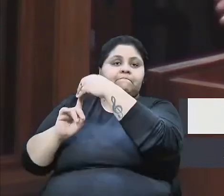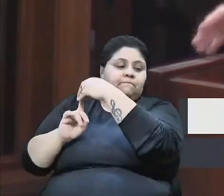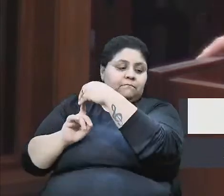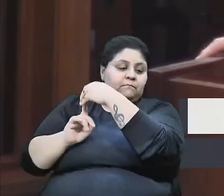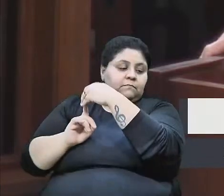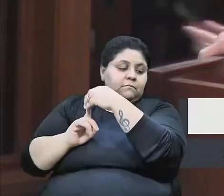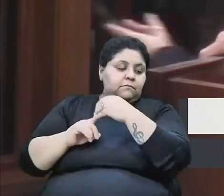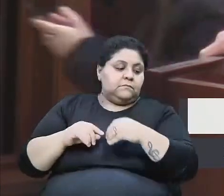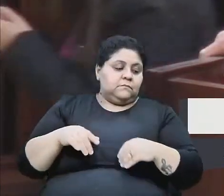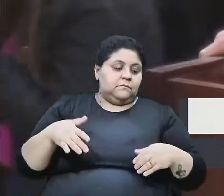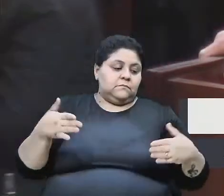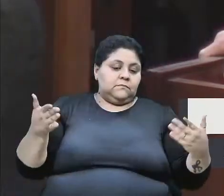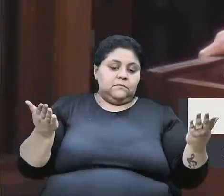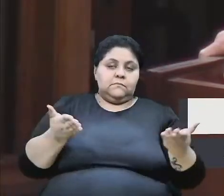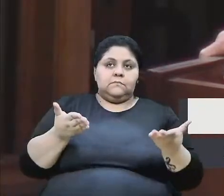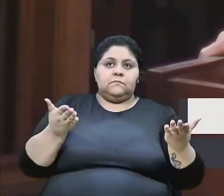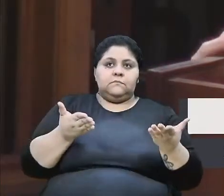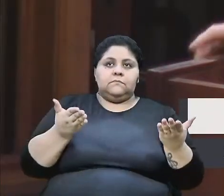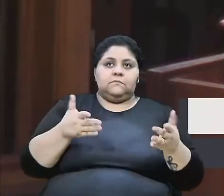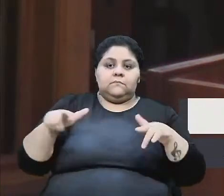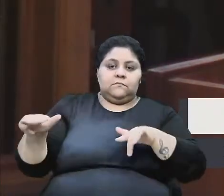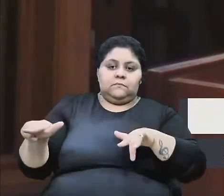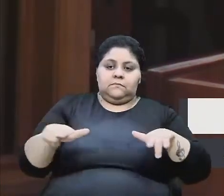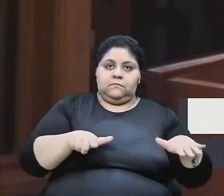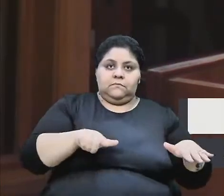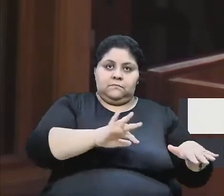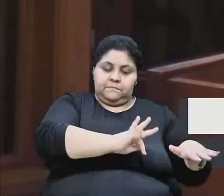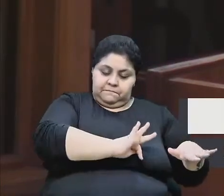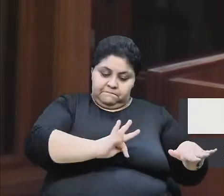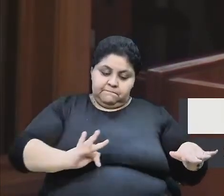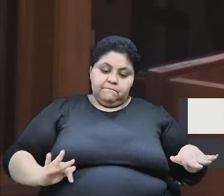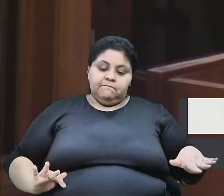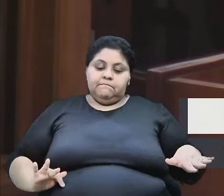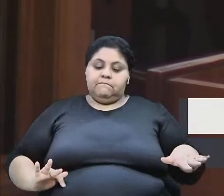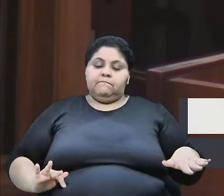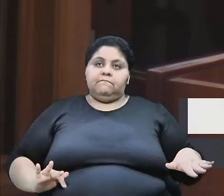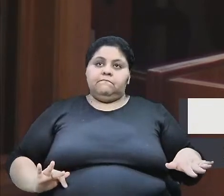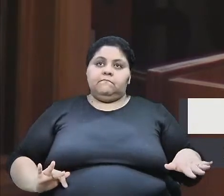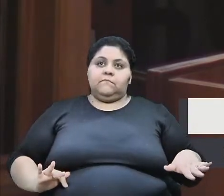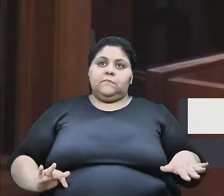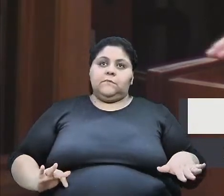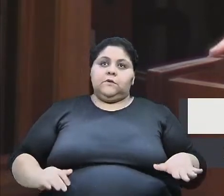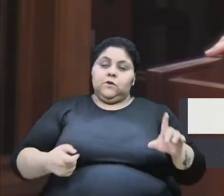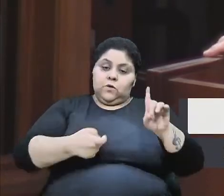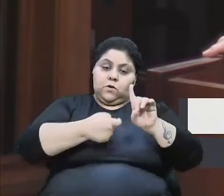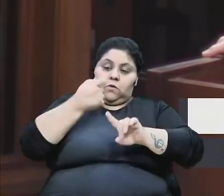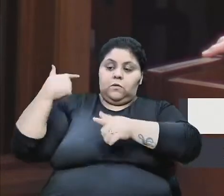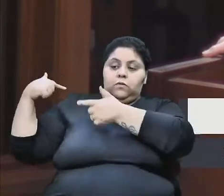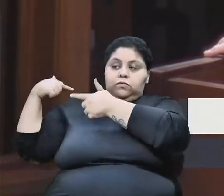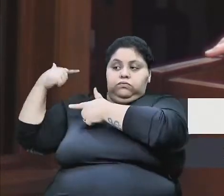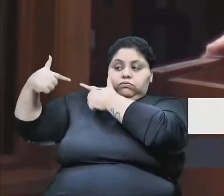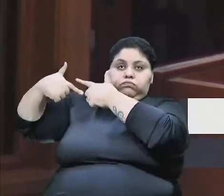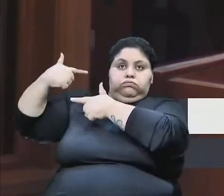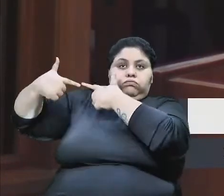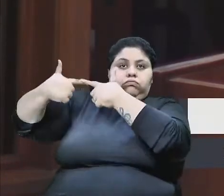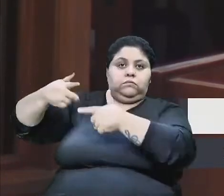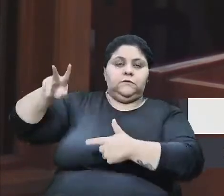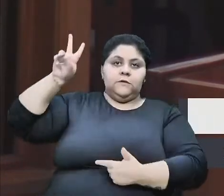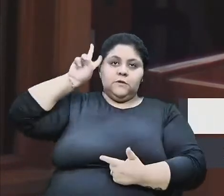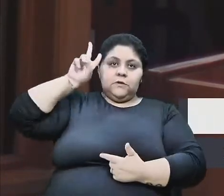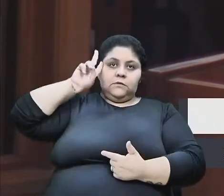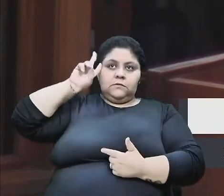que agora nós teremos a Semana Farroupilha o mês do tradicionalismo que lembra